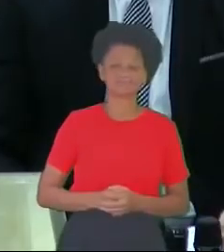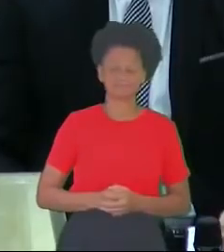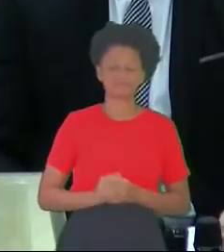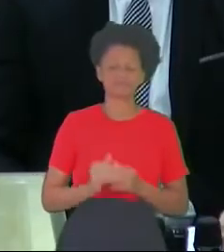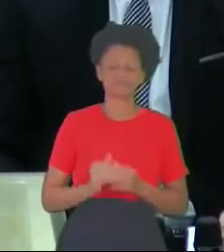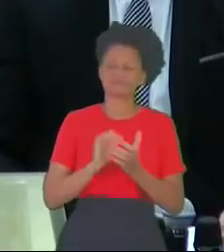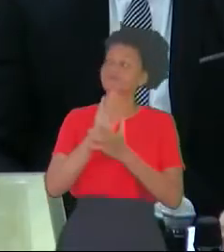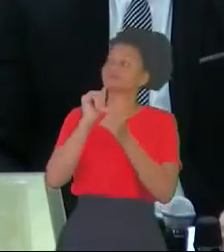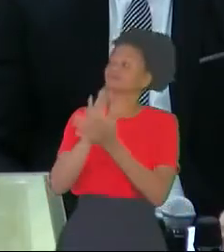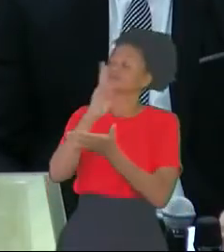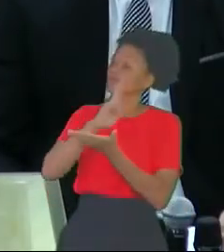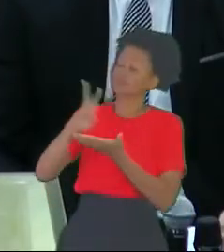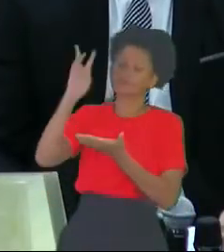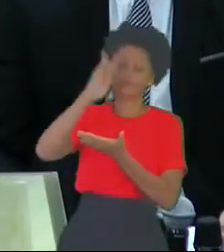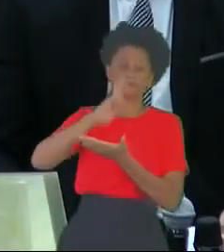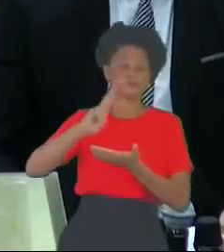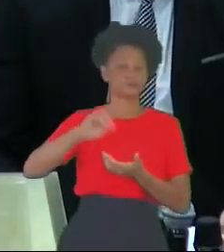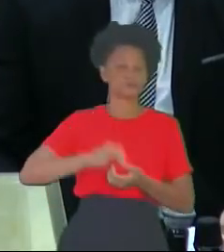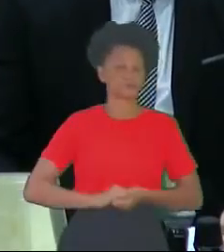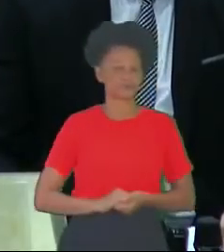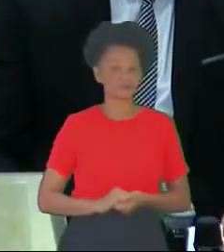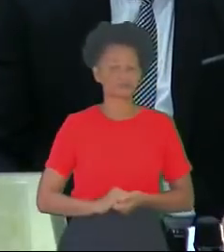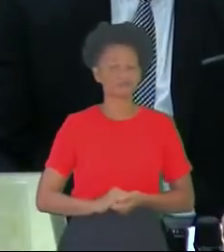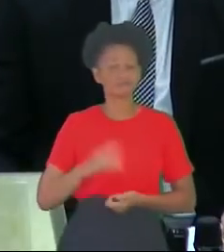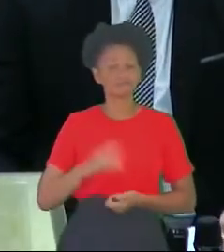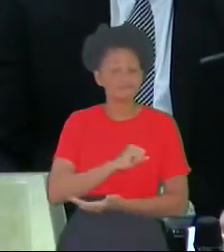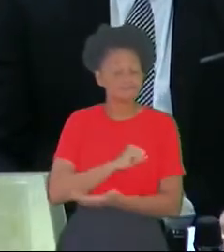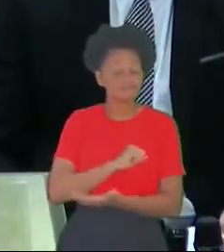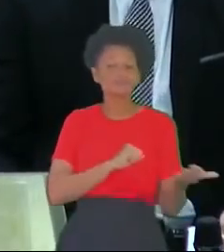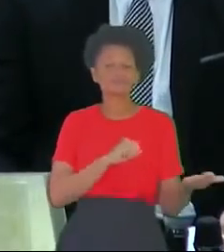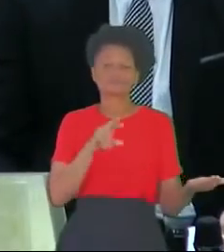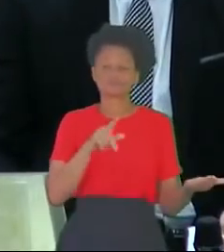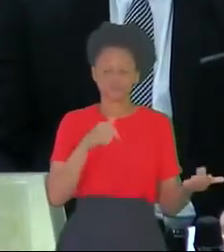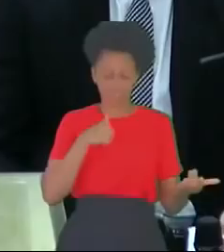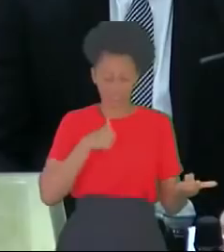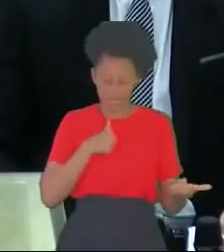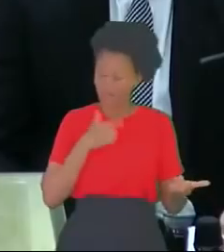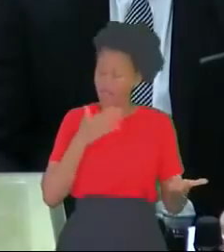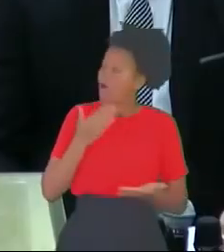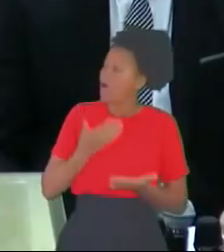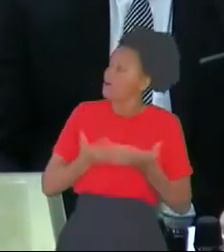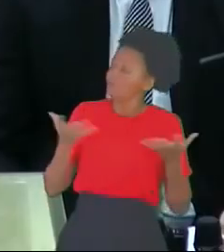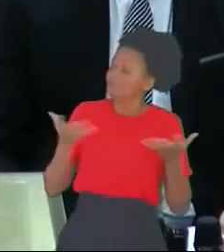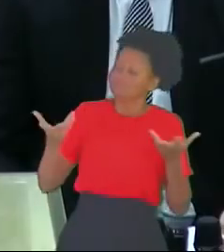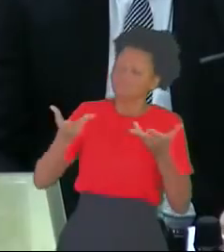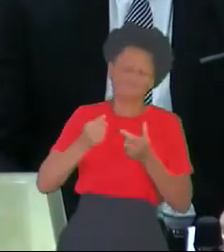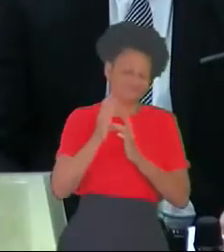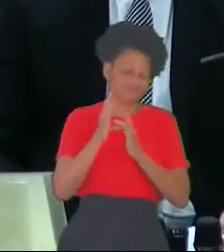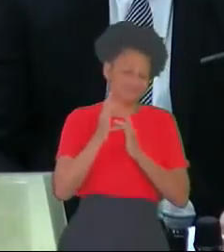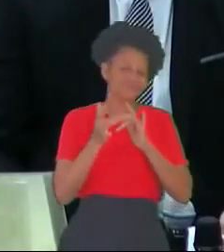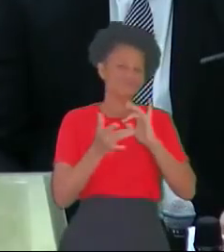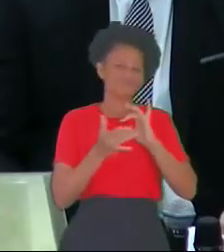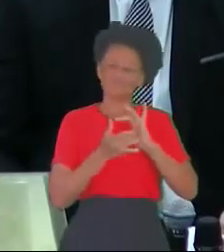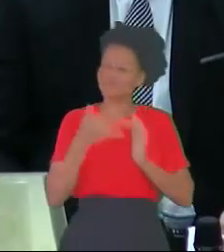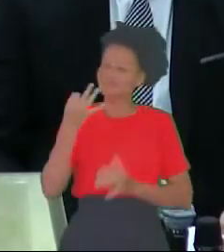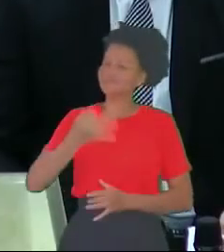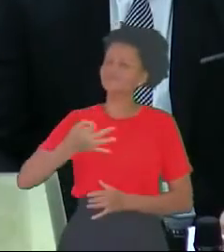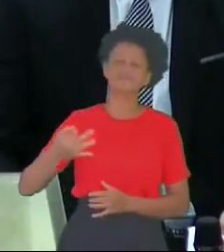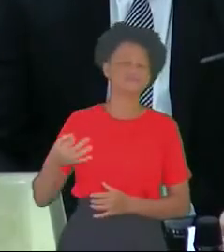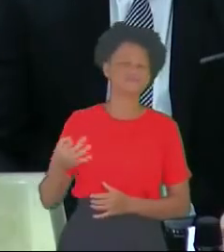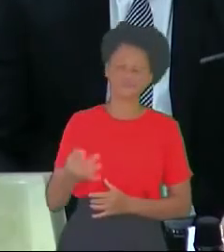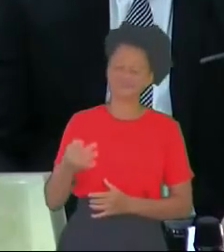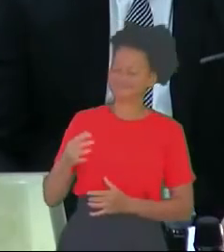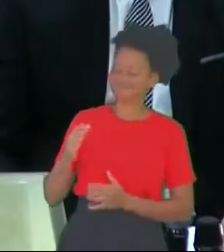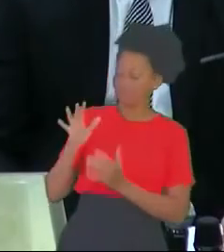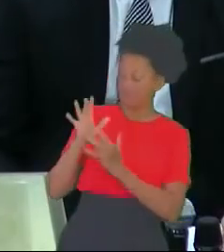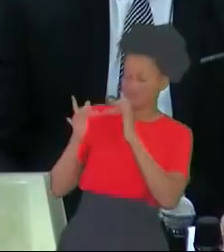louvado seja o nome do Senhor. Meus amados irmãos, agora eu sou maravilhado com Jesus. Jesus, irmãos, ele não